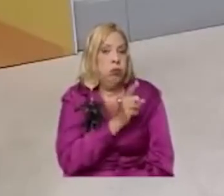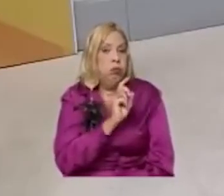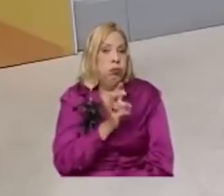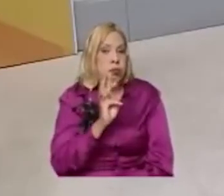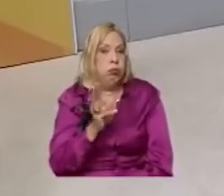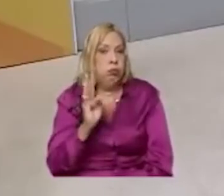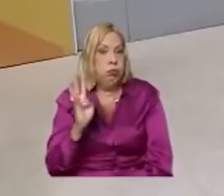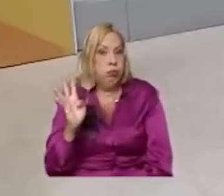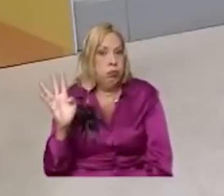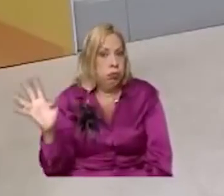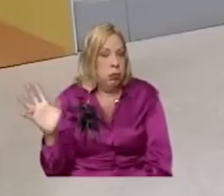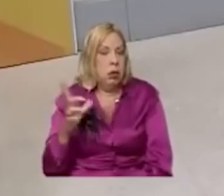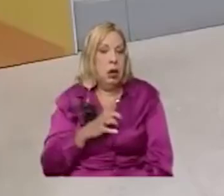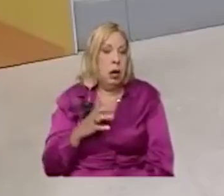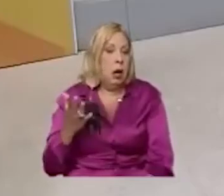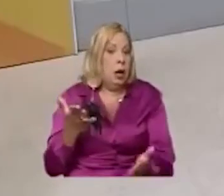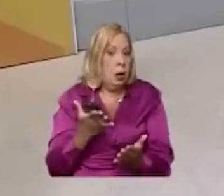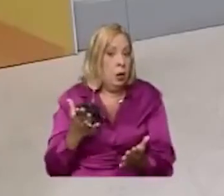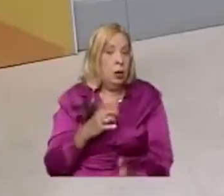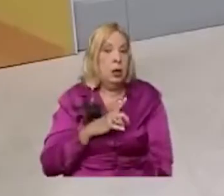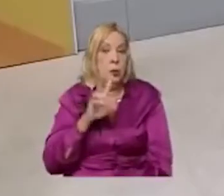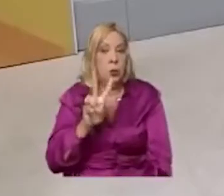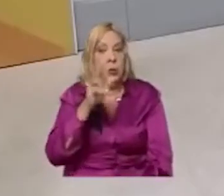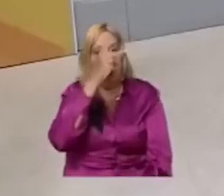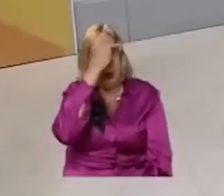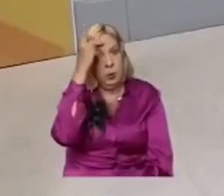será? Será que você quer